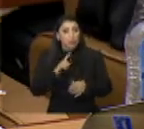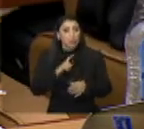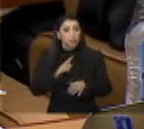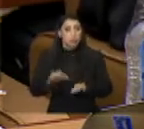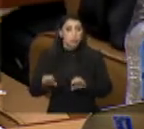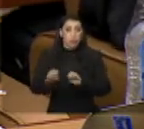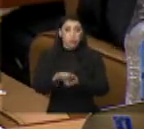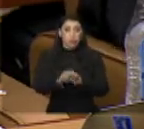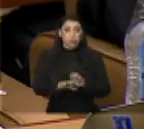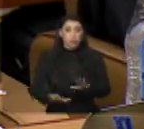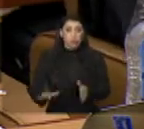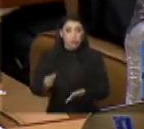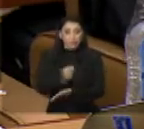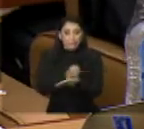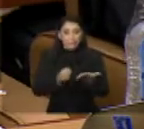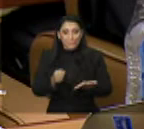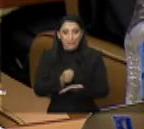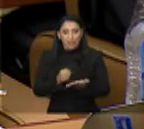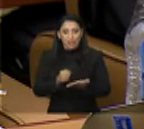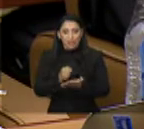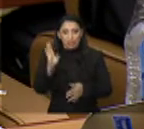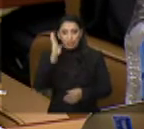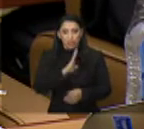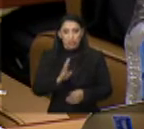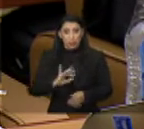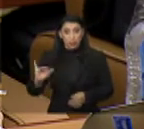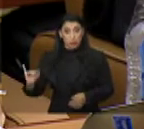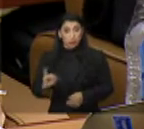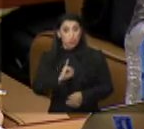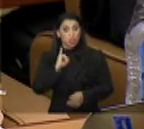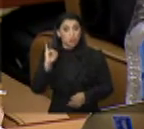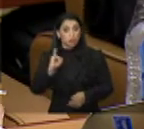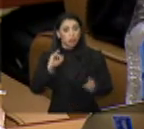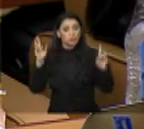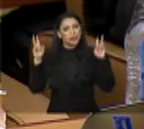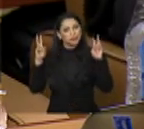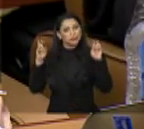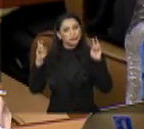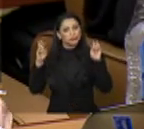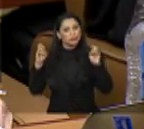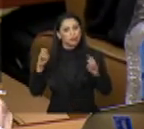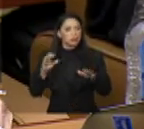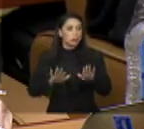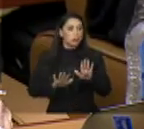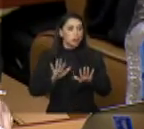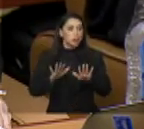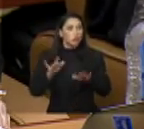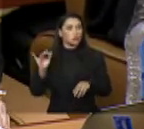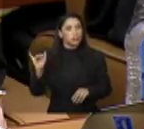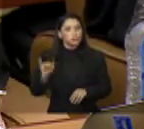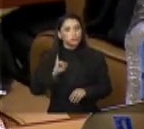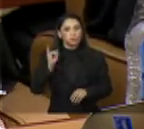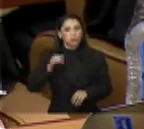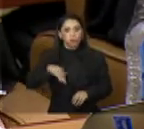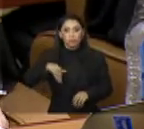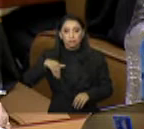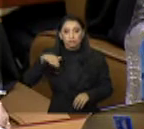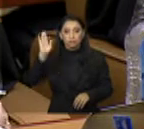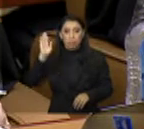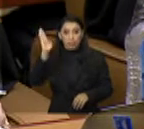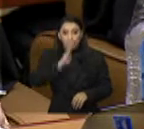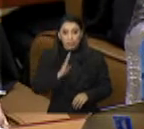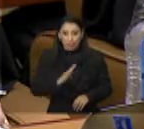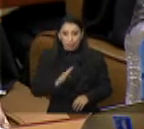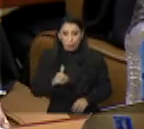básica no Brasil pela importância que atribui a esse tema Talvez o mais importante da Vida nacional em